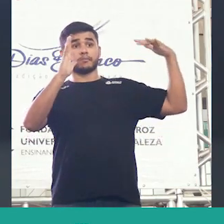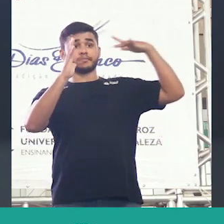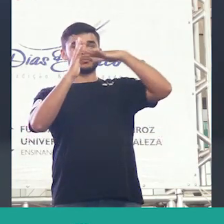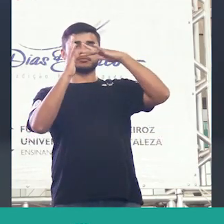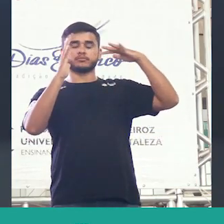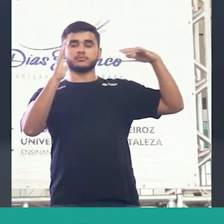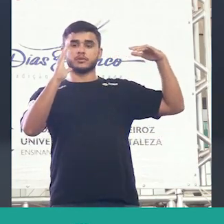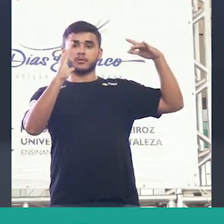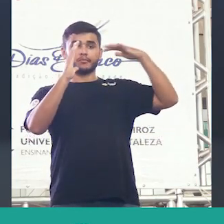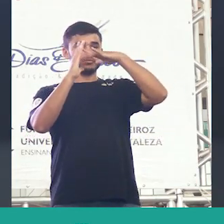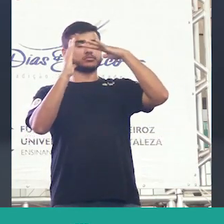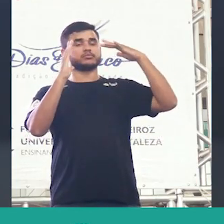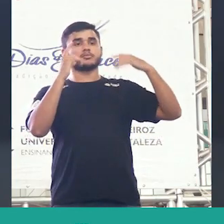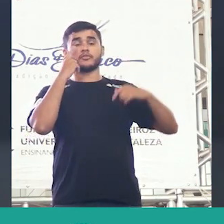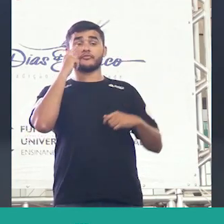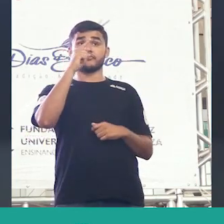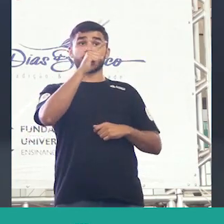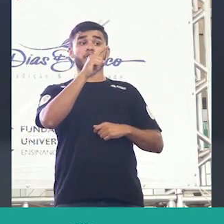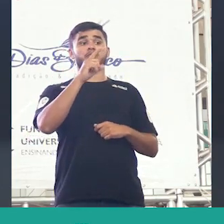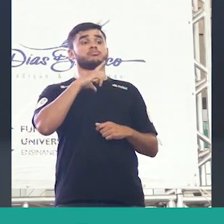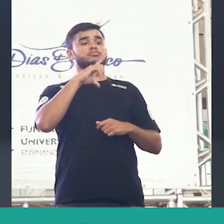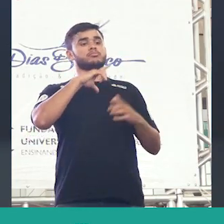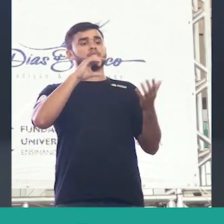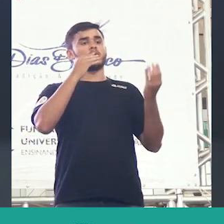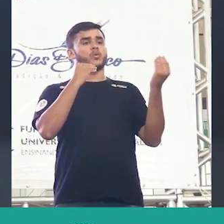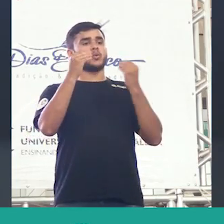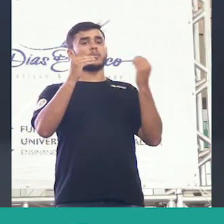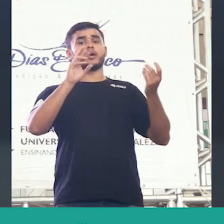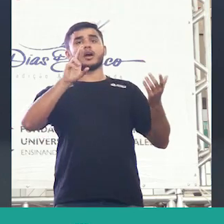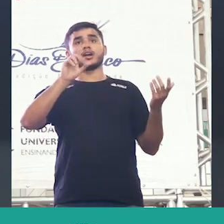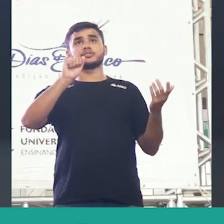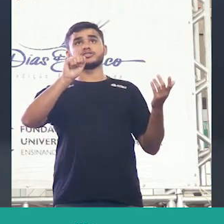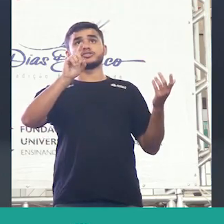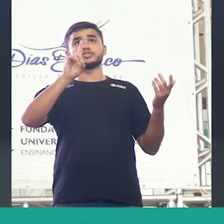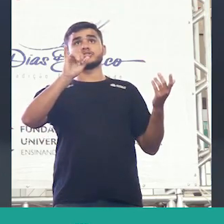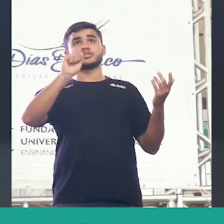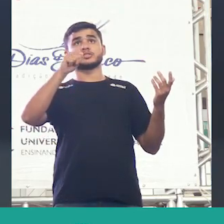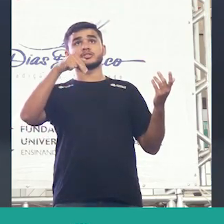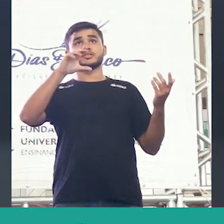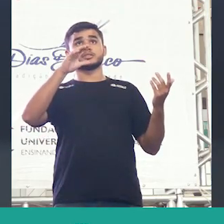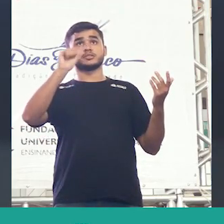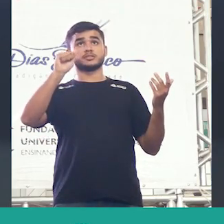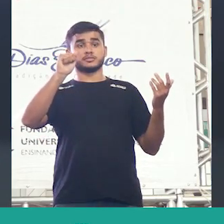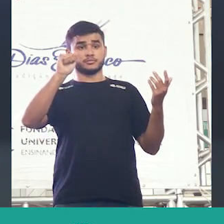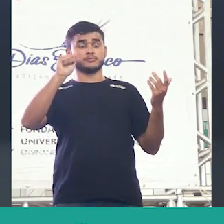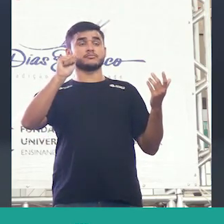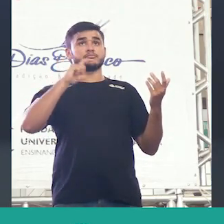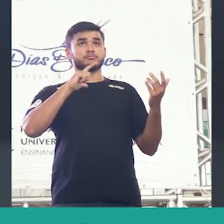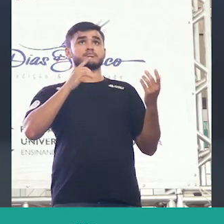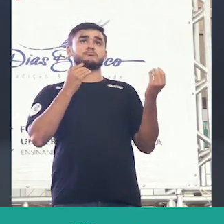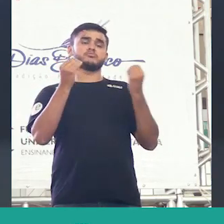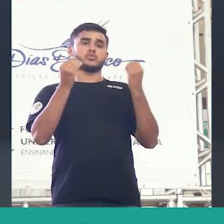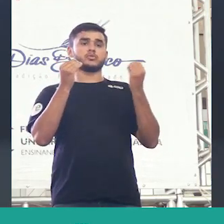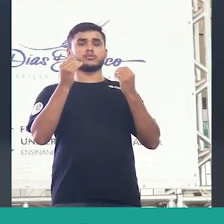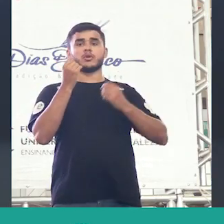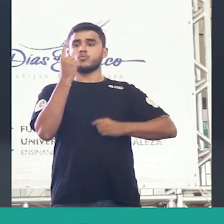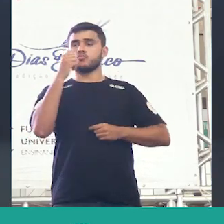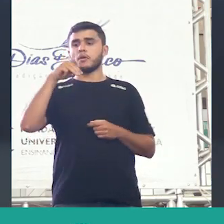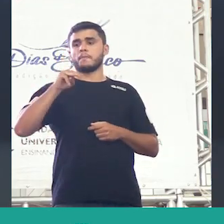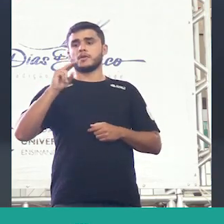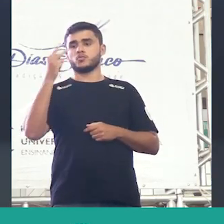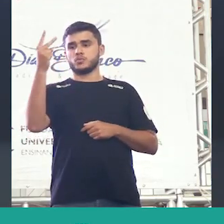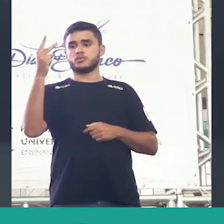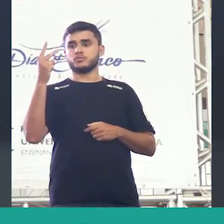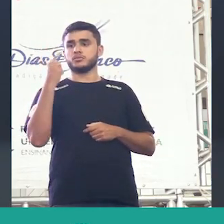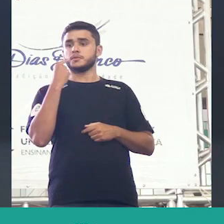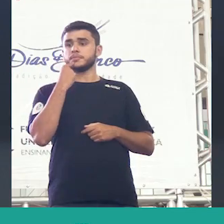raios refletidos dos espelhos e a radiância solar, quantidade de energia solar que atinge 1 metro quadrado a